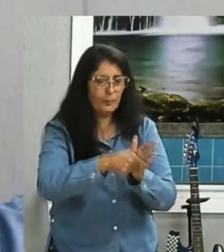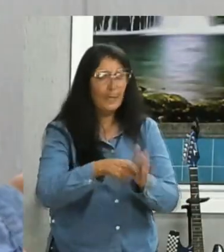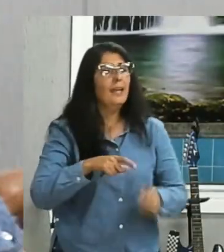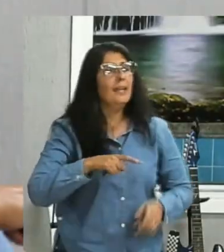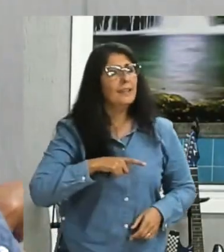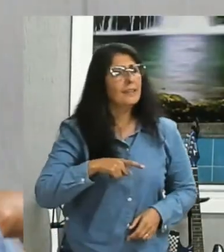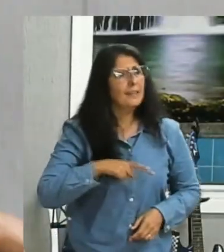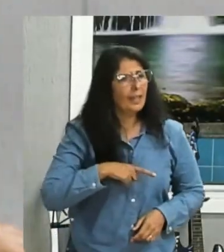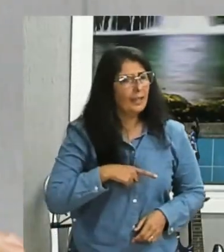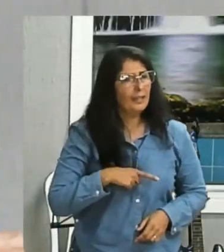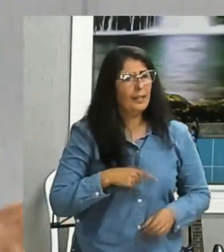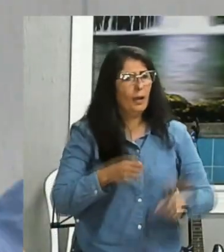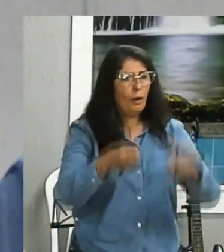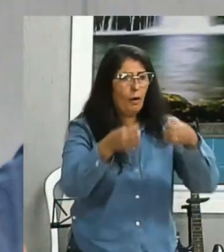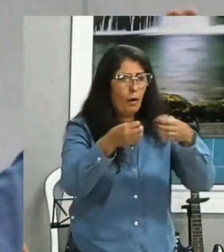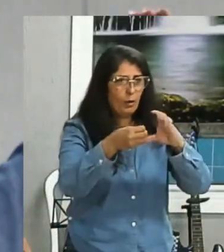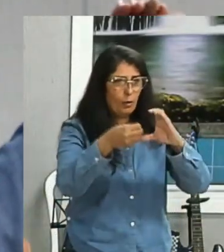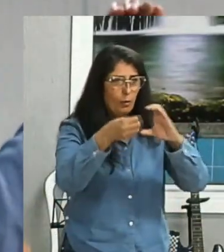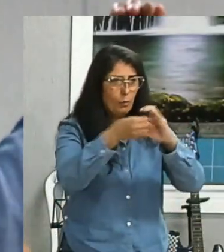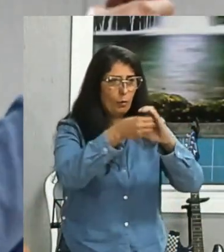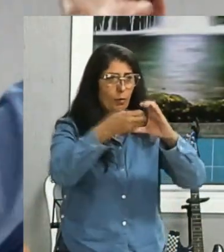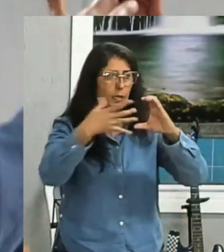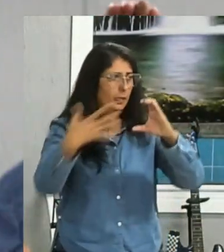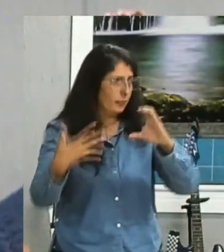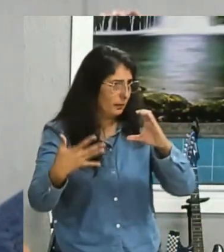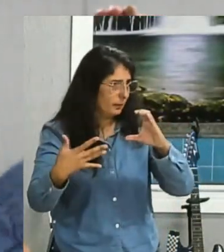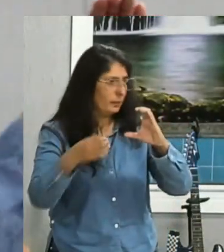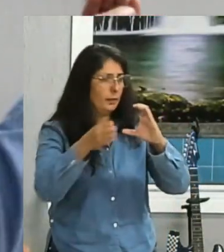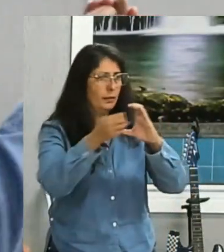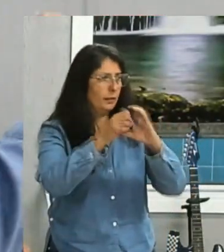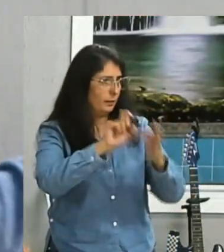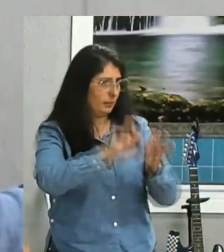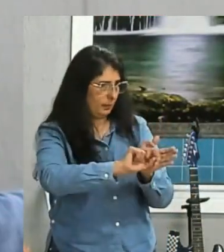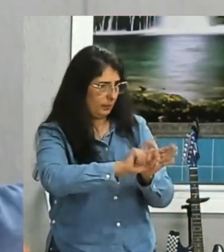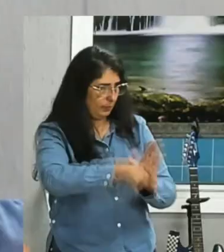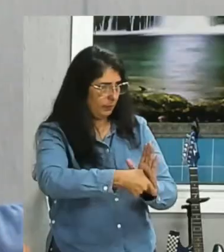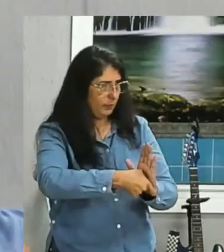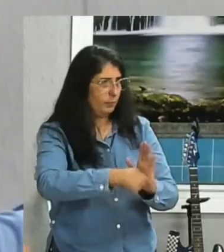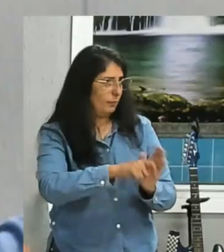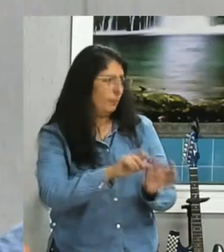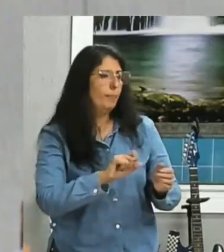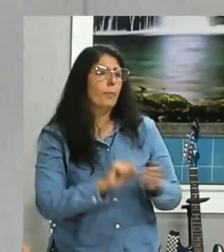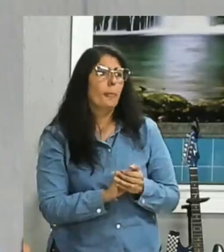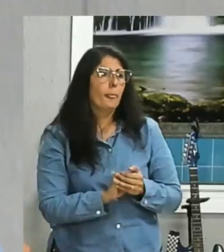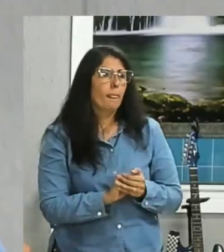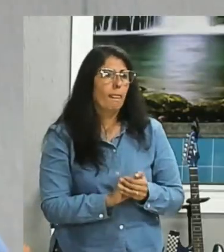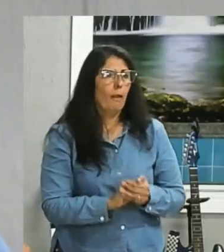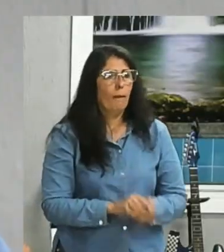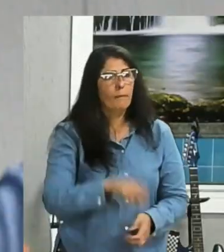e seus leitores cristãos compartilhavam.